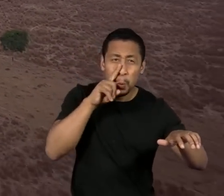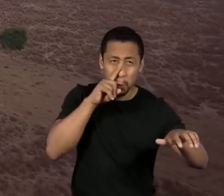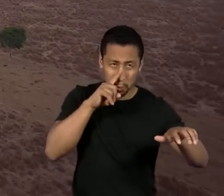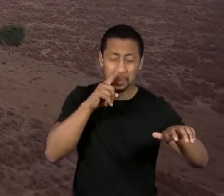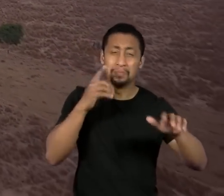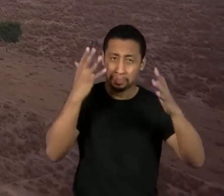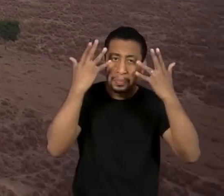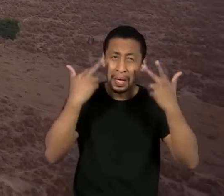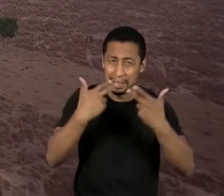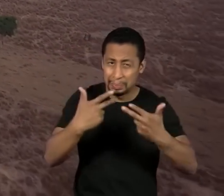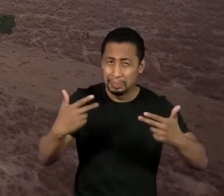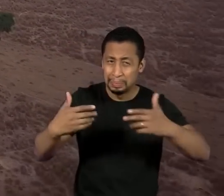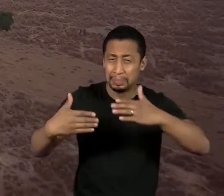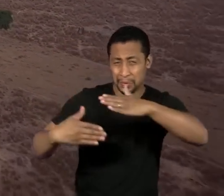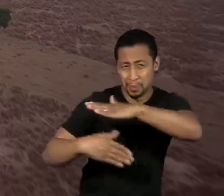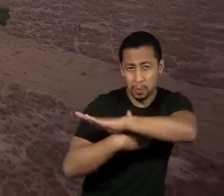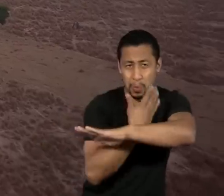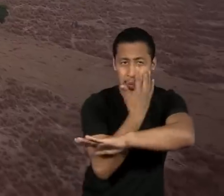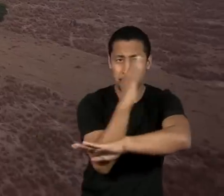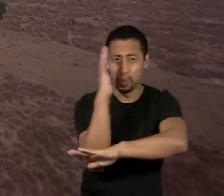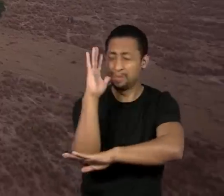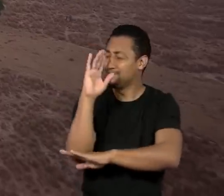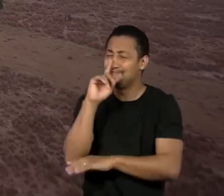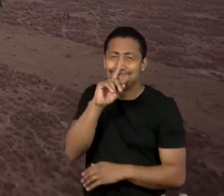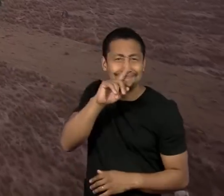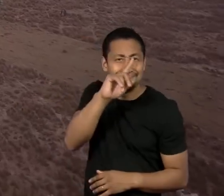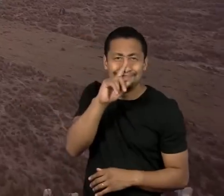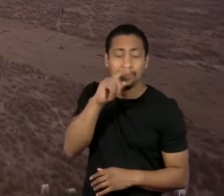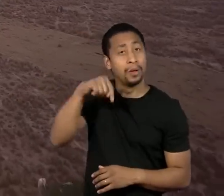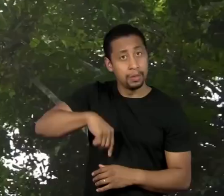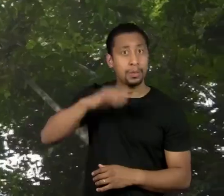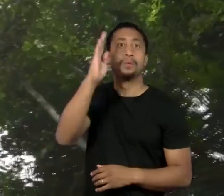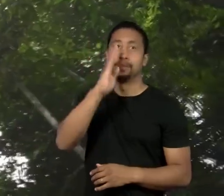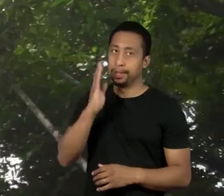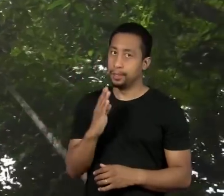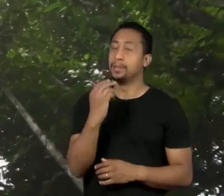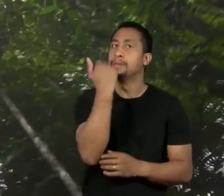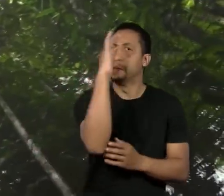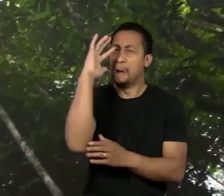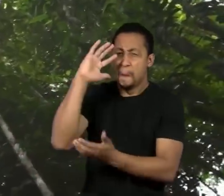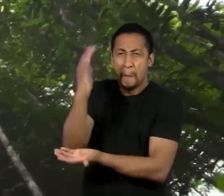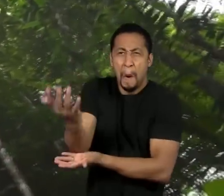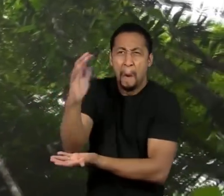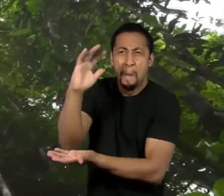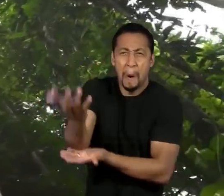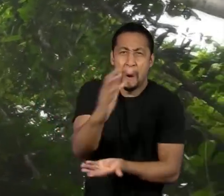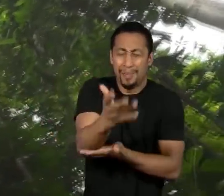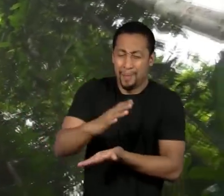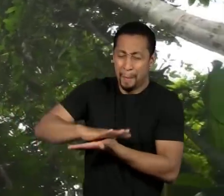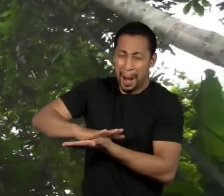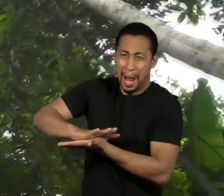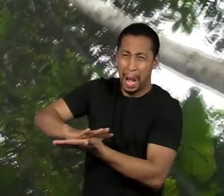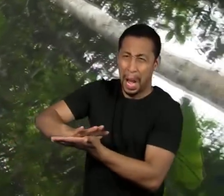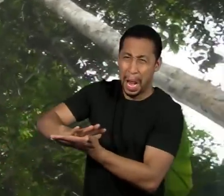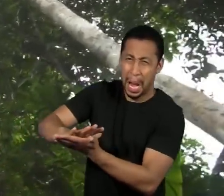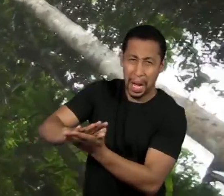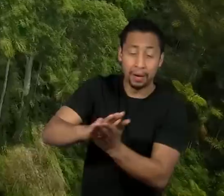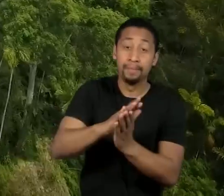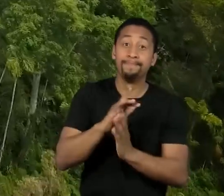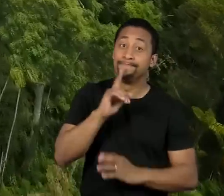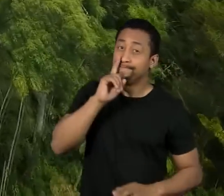mundo. No Brasil, avança sobre os biomas, provoca perda de habitats e coloca a vida selvagem em